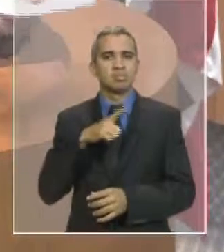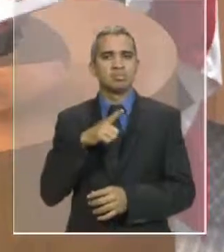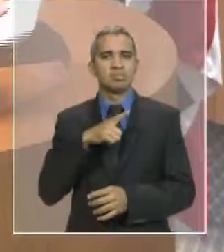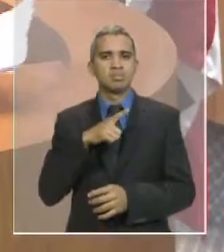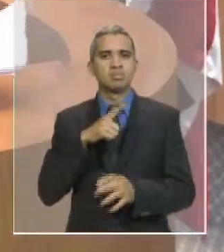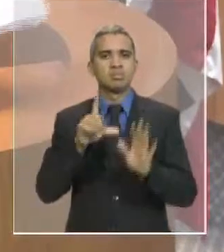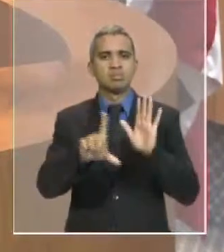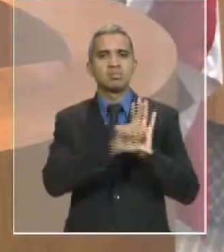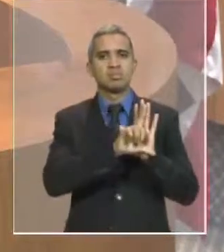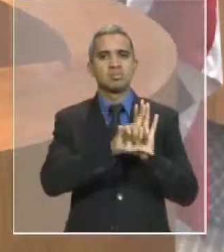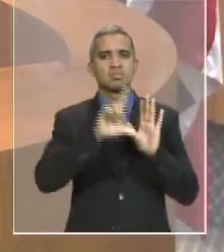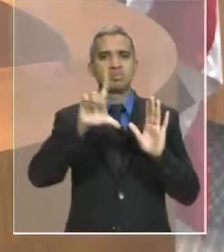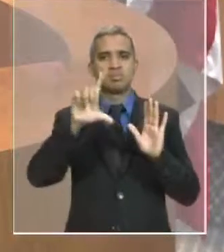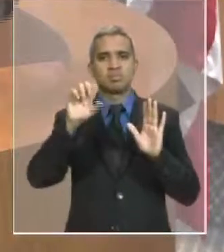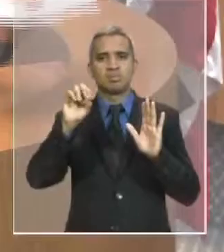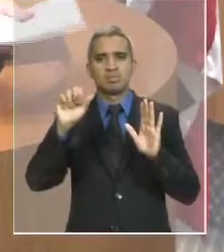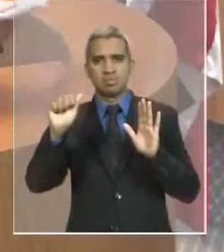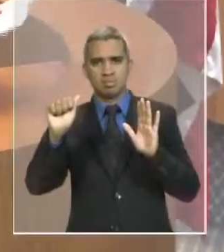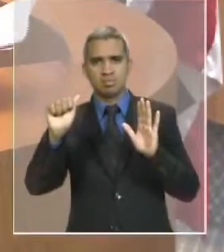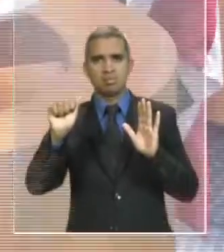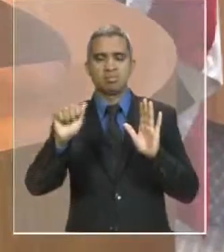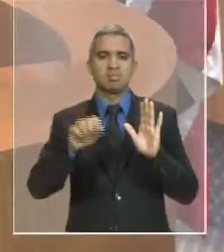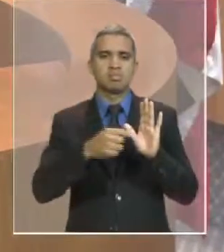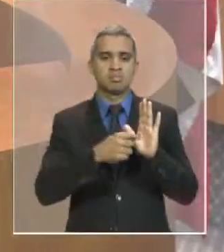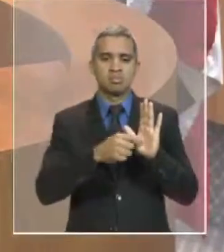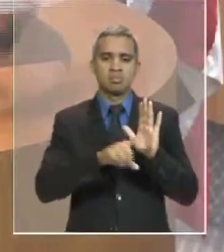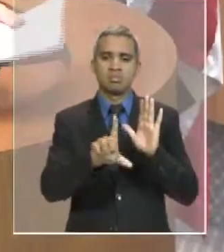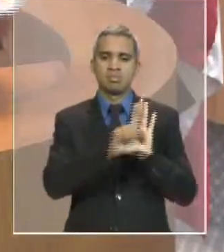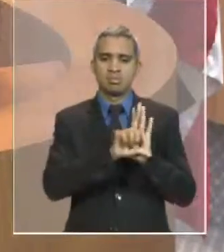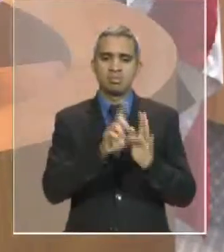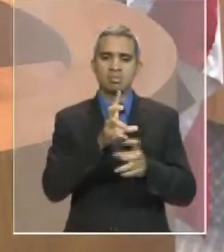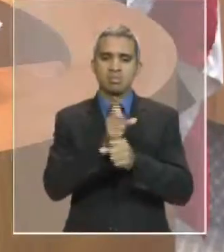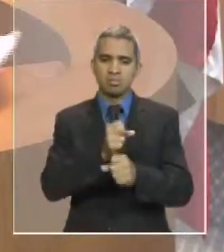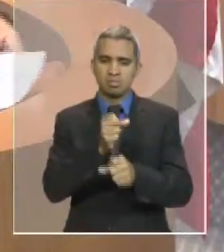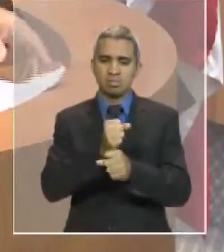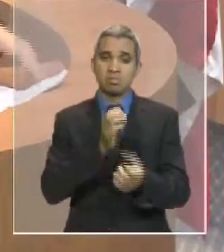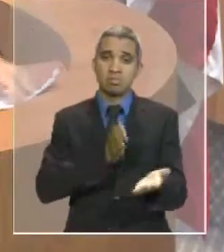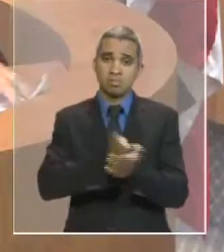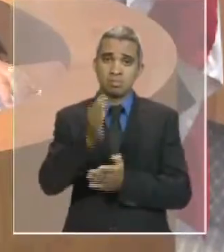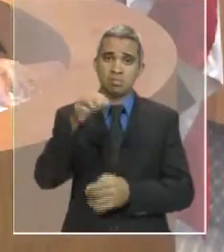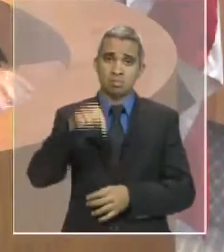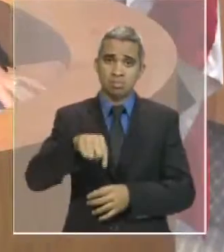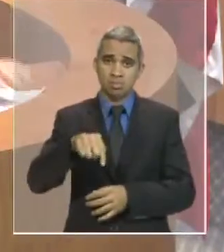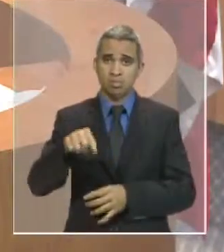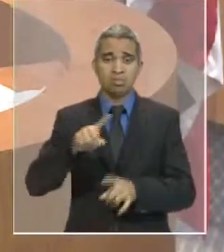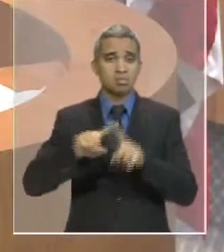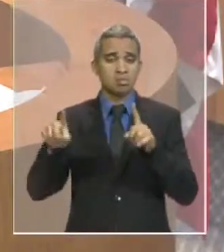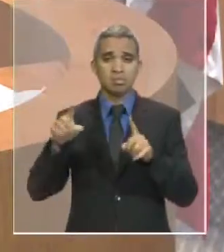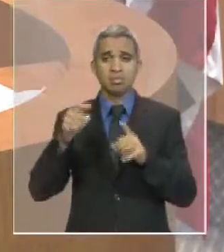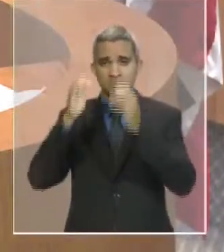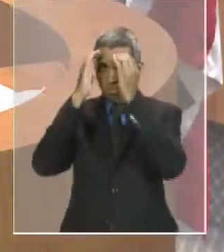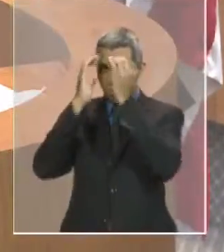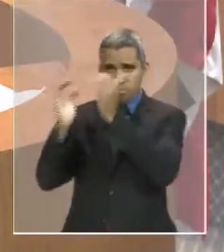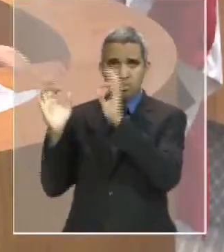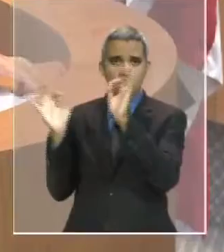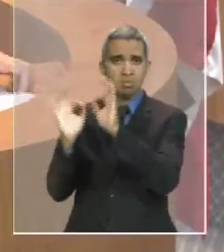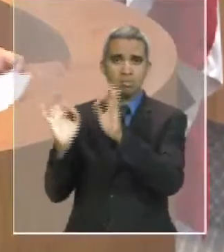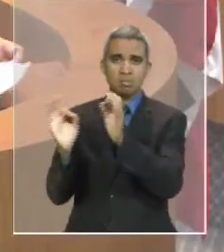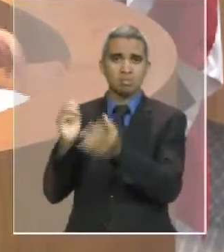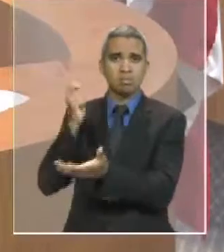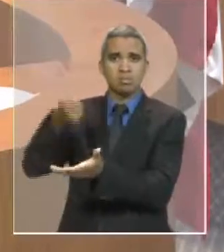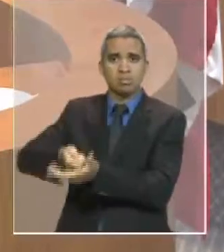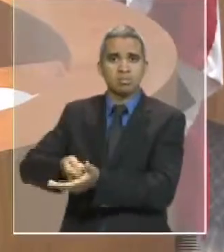LOA, na lei orçamentária, foi aprovada por esta casa e que não vem sendo cumprido e não vem sendo pago. Aonde